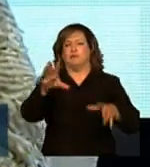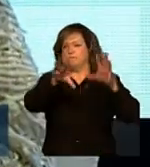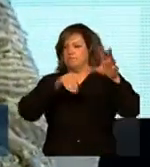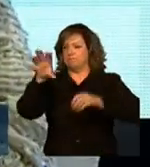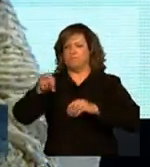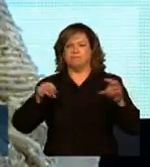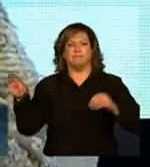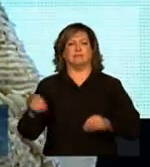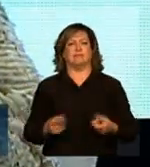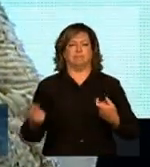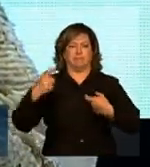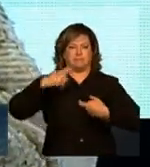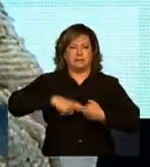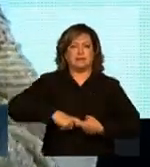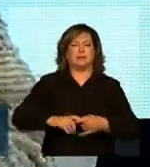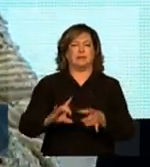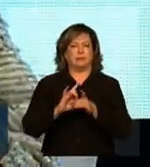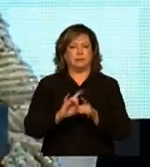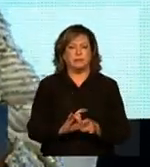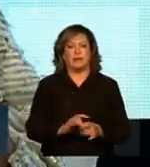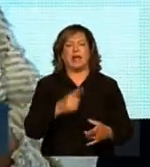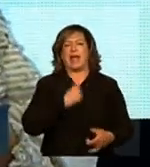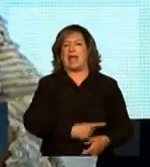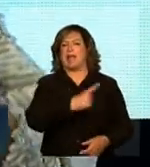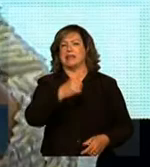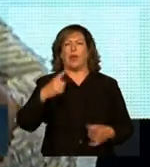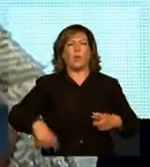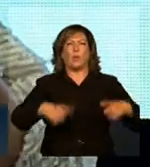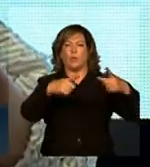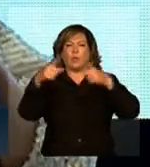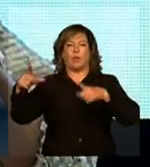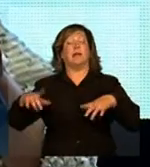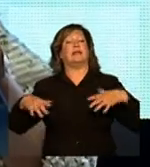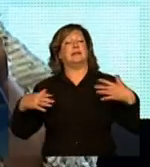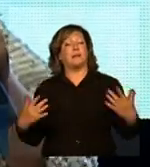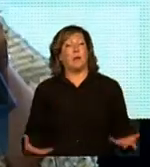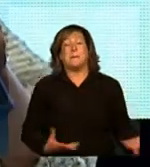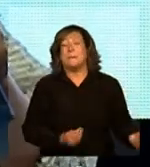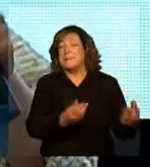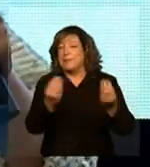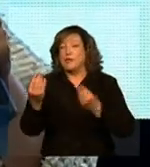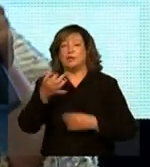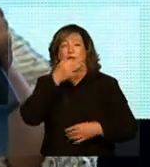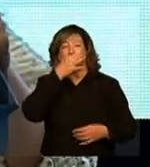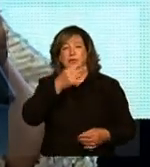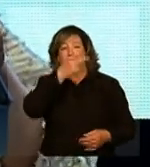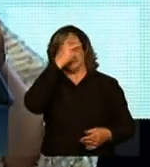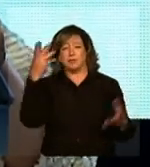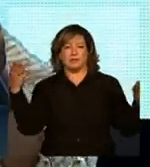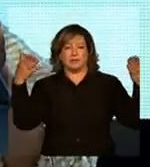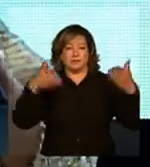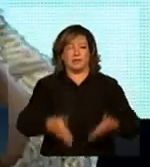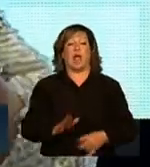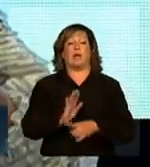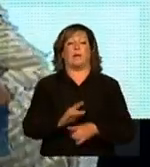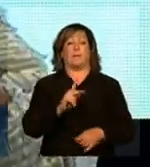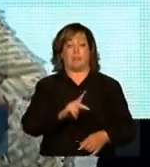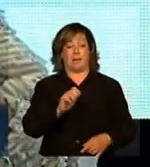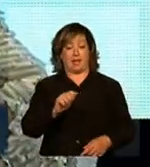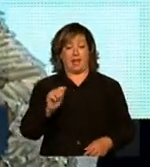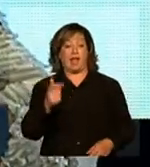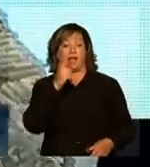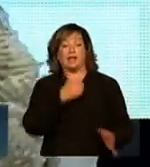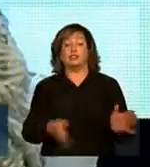a nossa parceria que a gente construiu em cada um dos rincões. Então, muita gente participou e garantiu que o PA